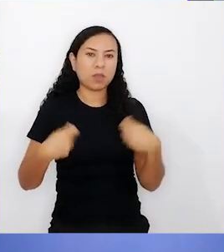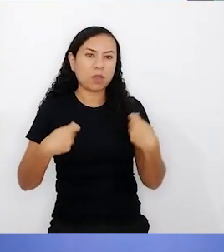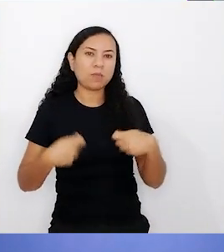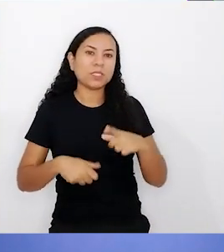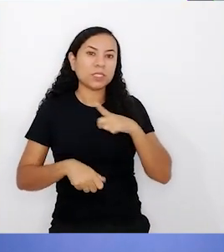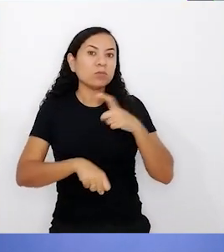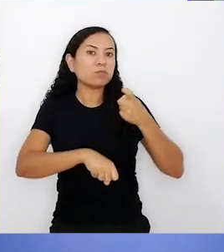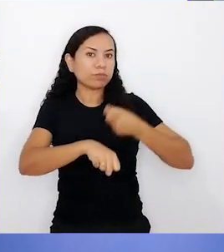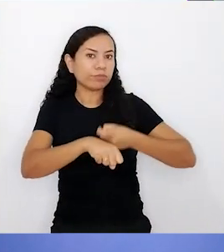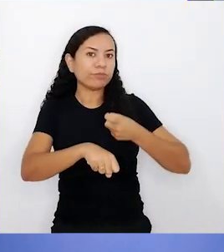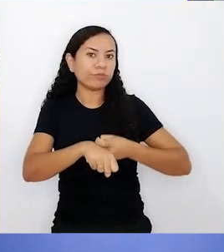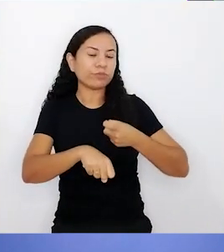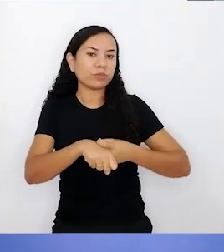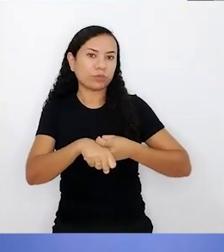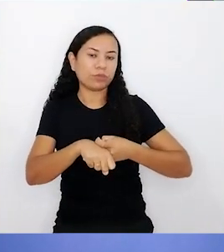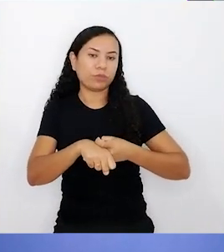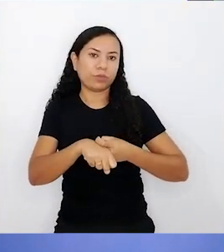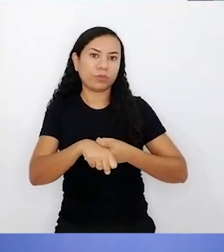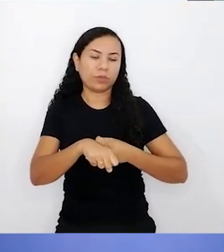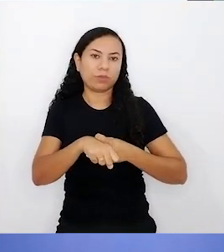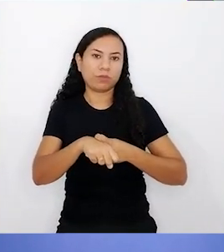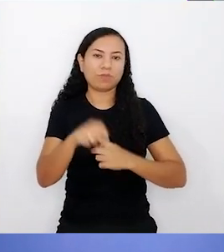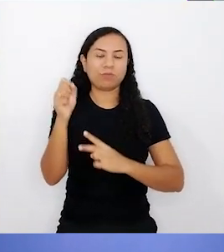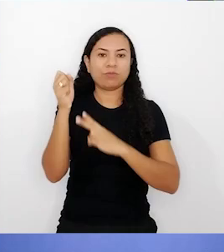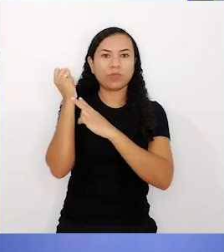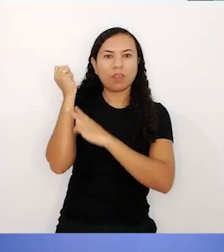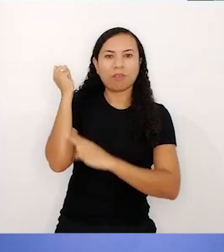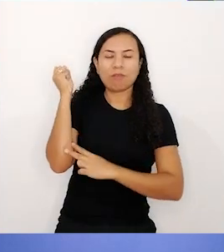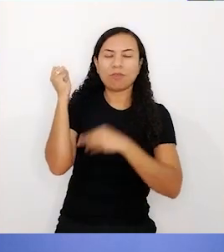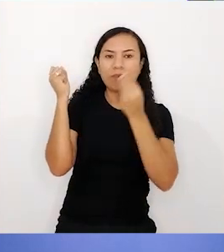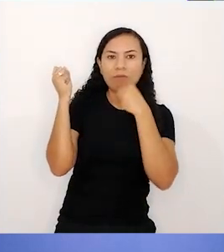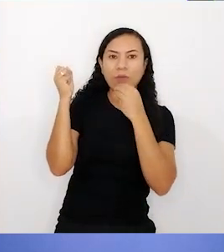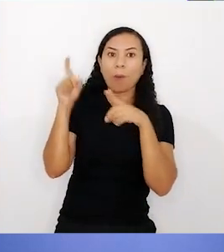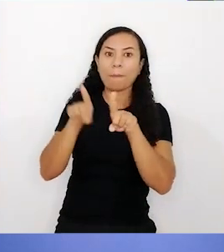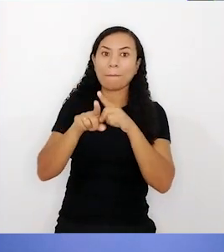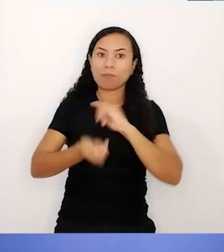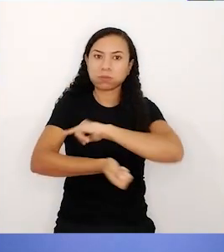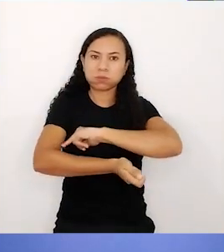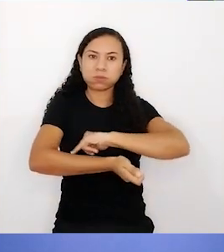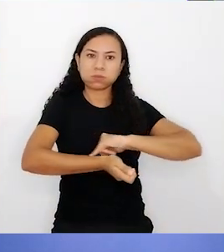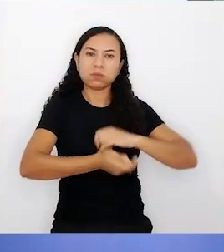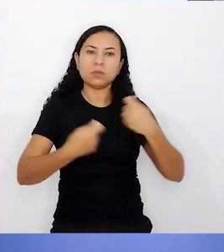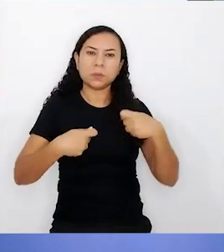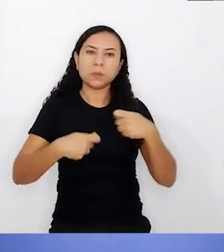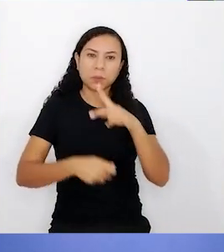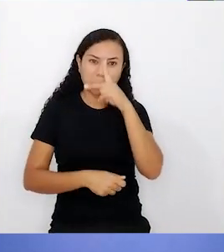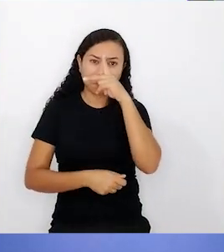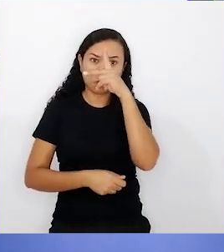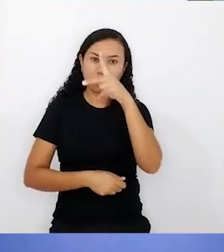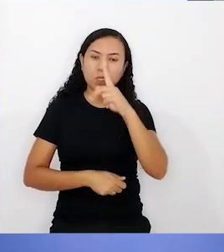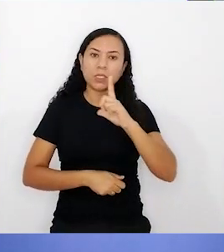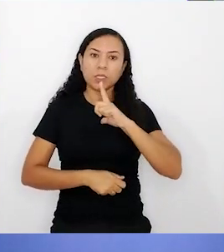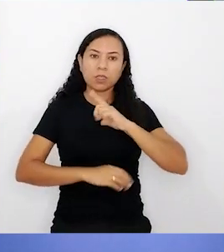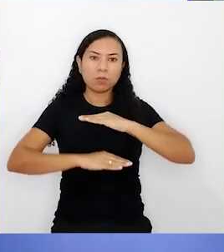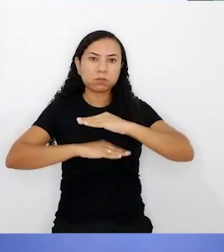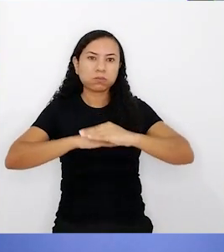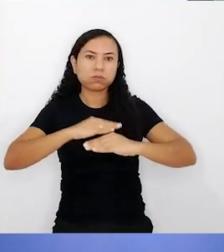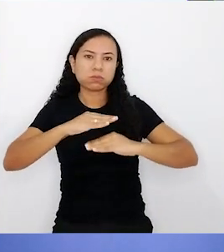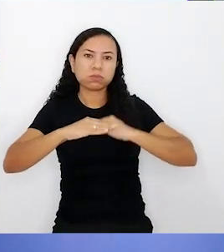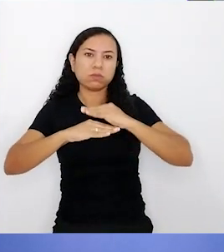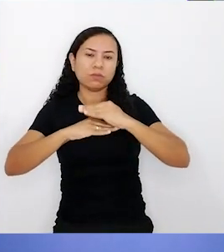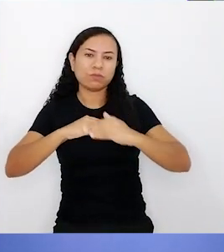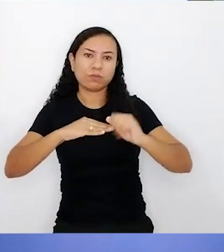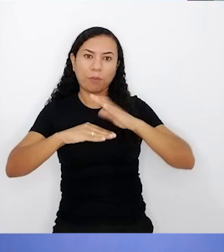mais resistente do que as veias. Por isso, a artéria tem um revestimento maior